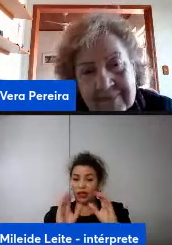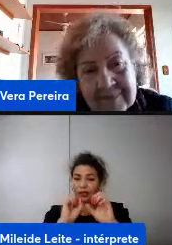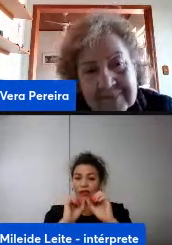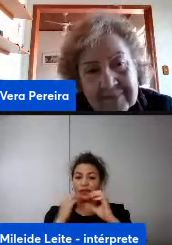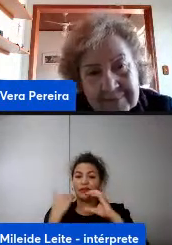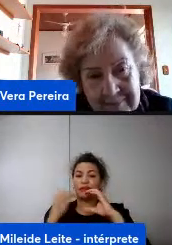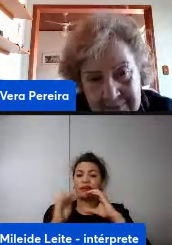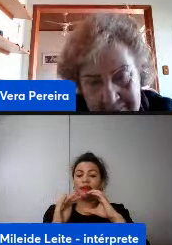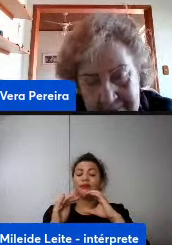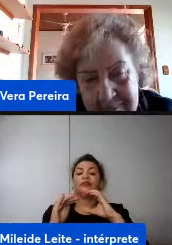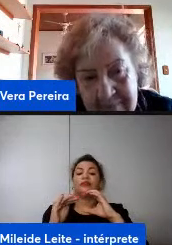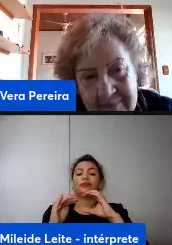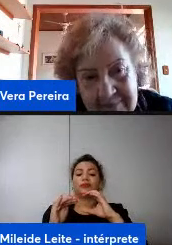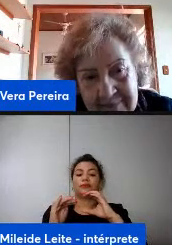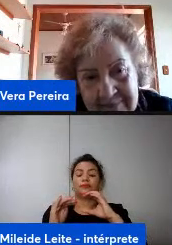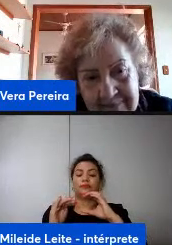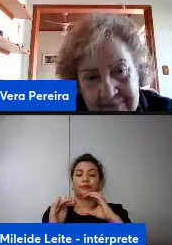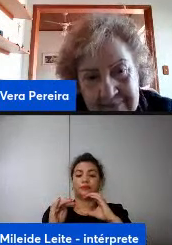no